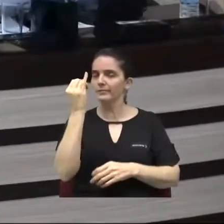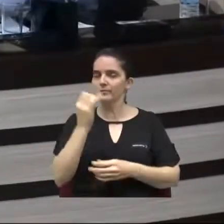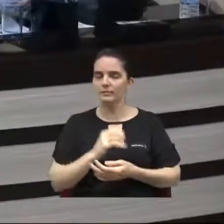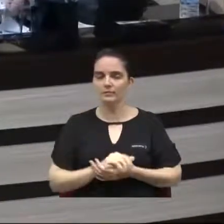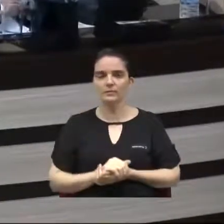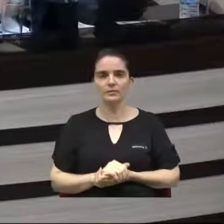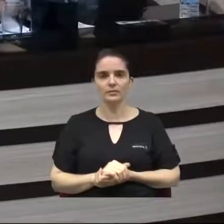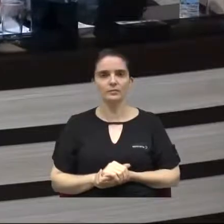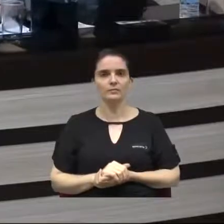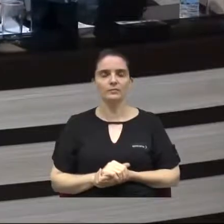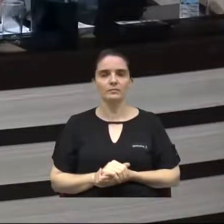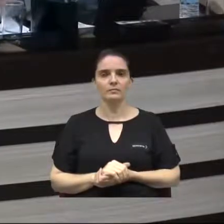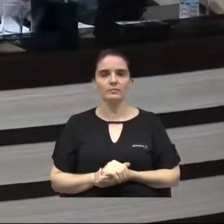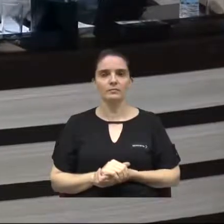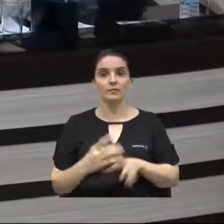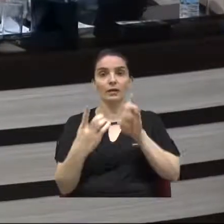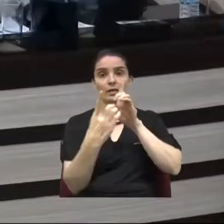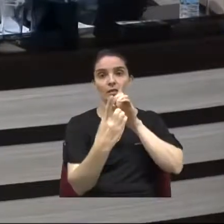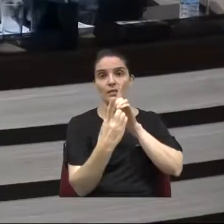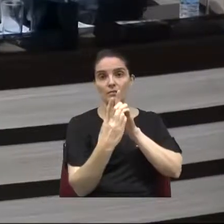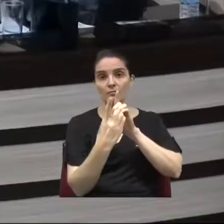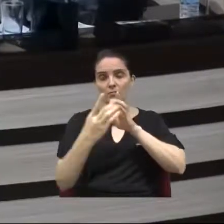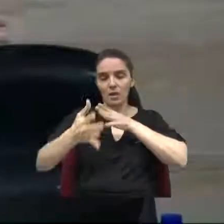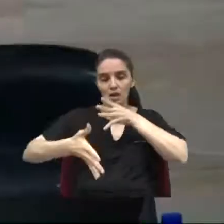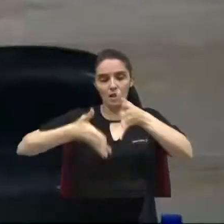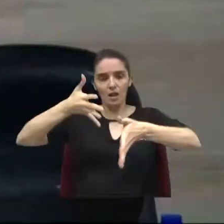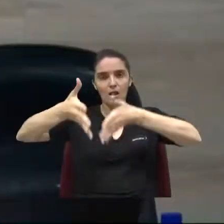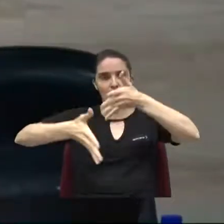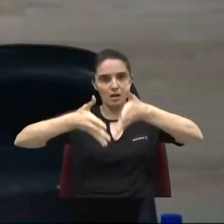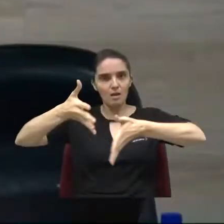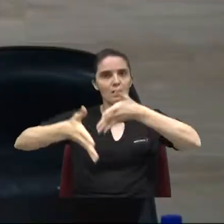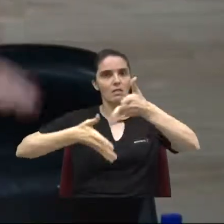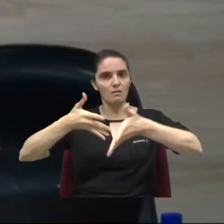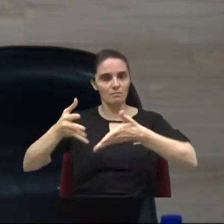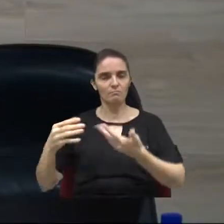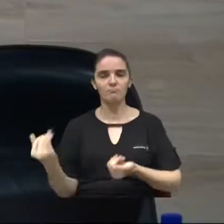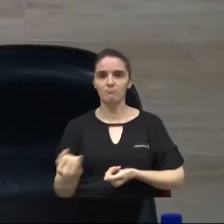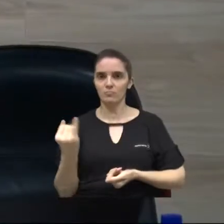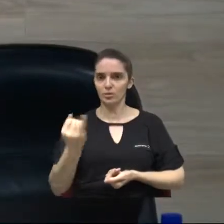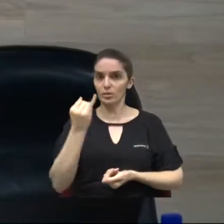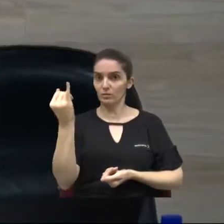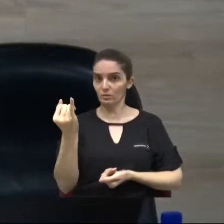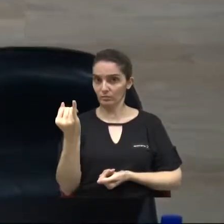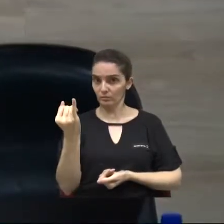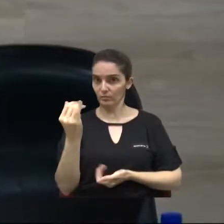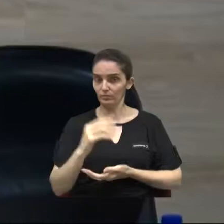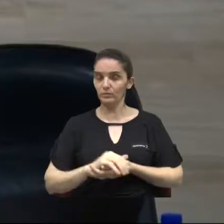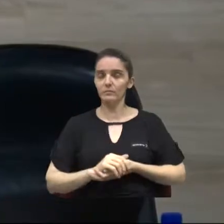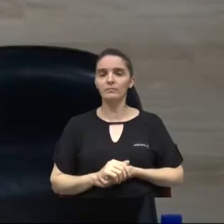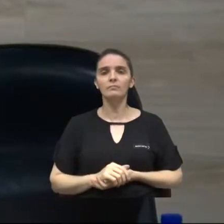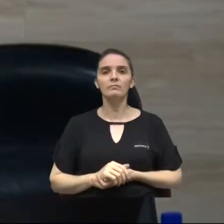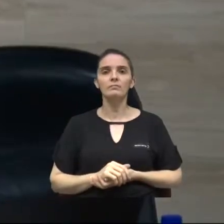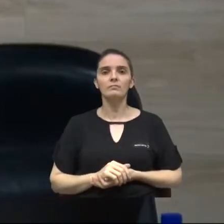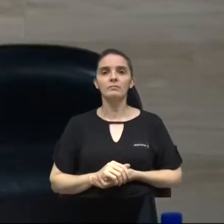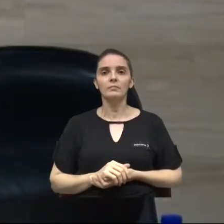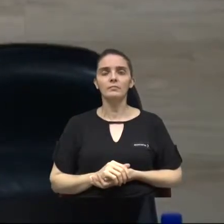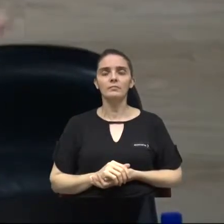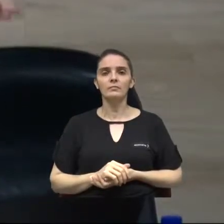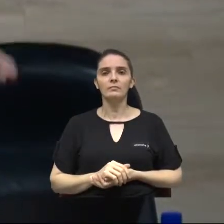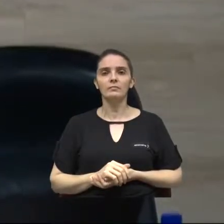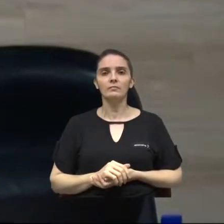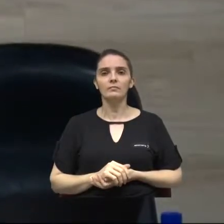é o atendimento em Libras, extremamente importante, tanto para que